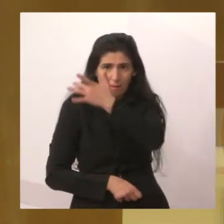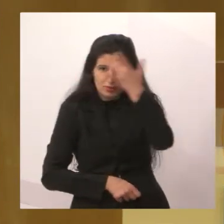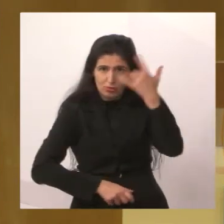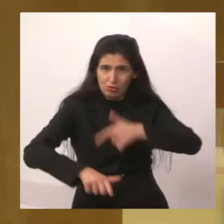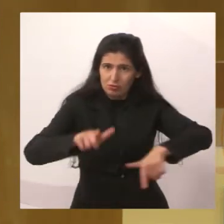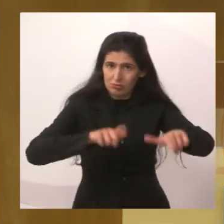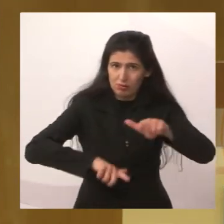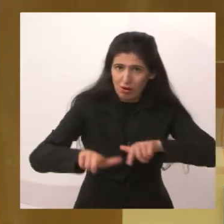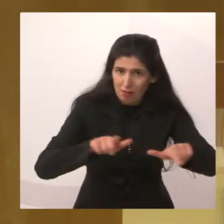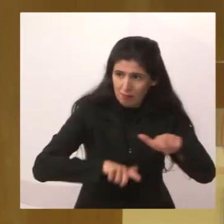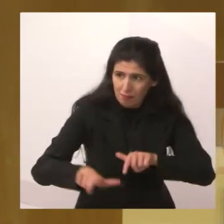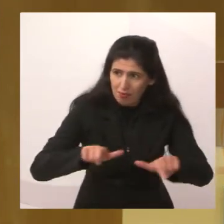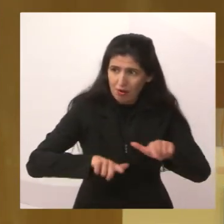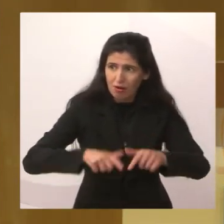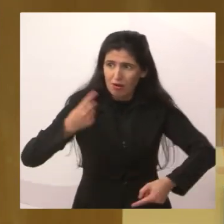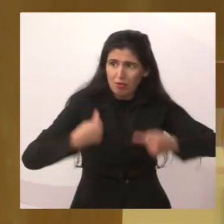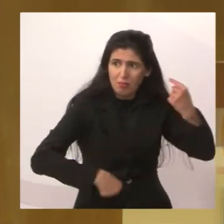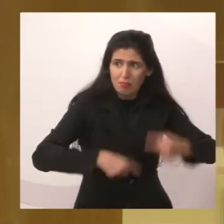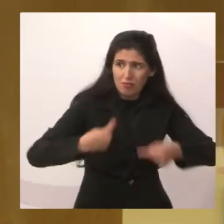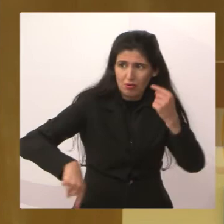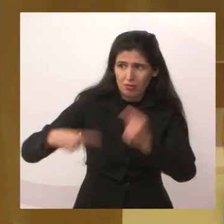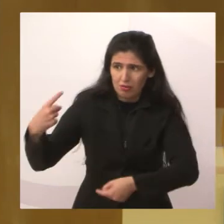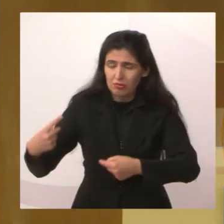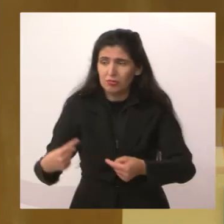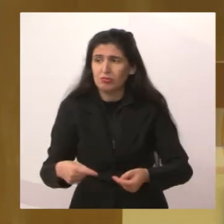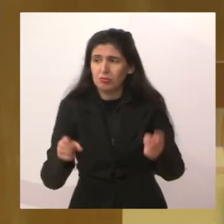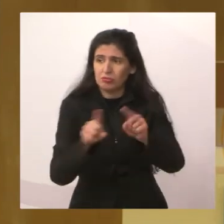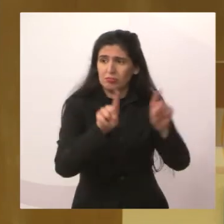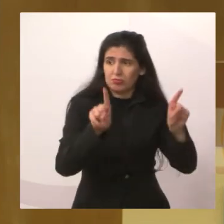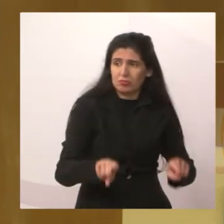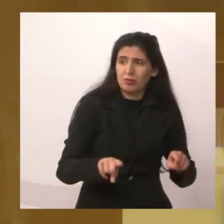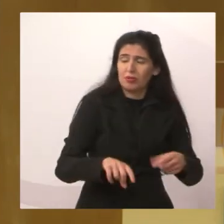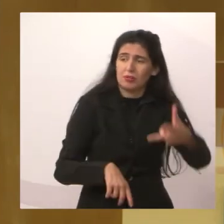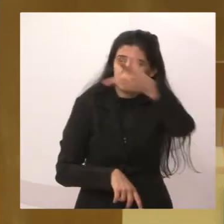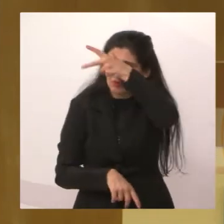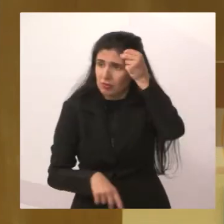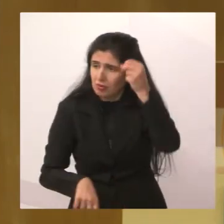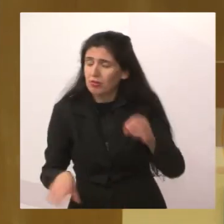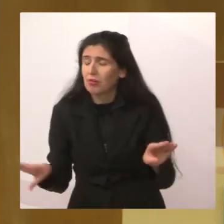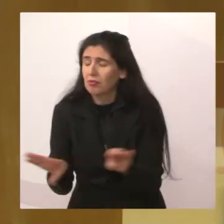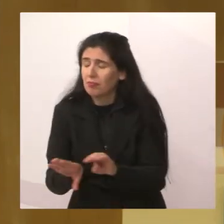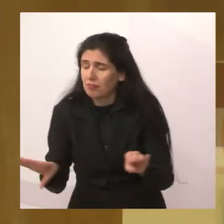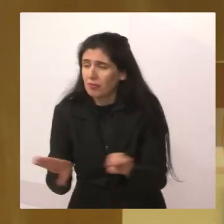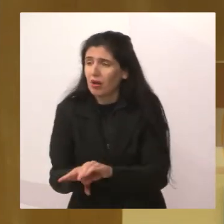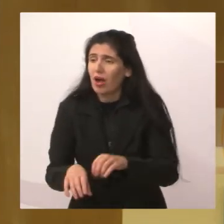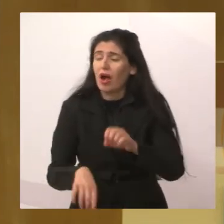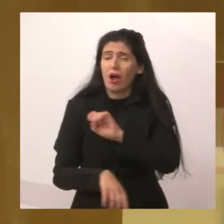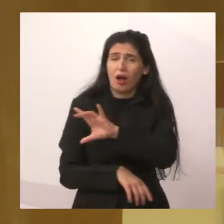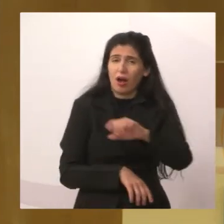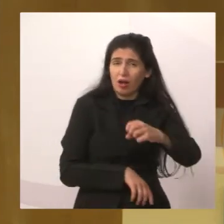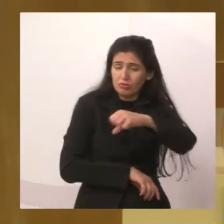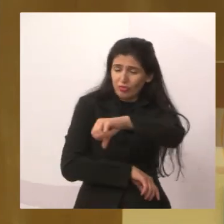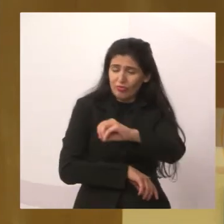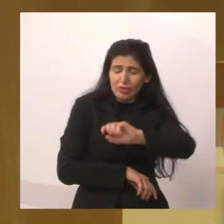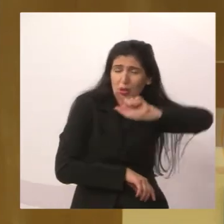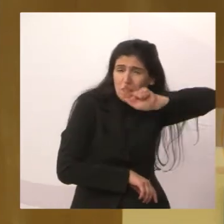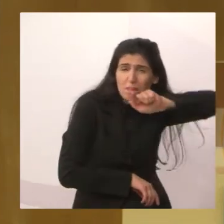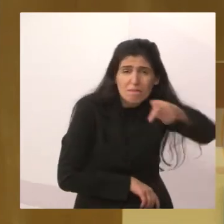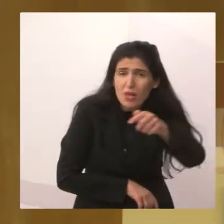torno de R$90 por mês para bancar as câmaras municipais e prefeitura. R$90 mil, vereador.